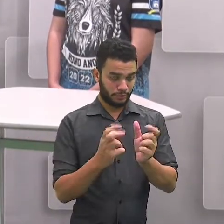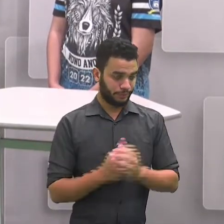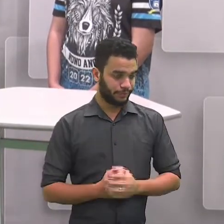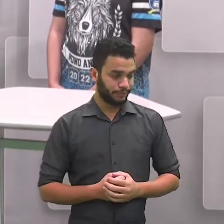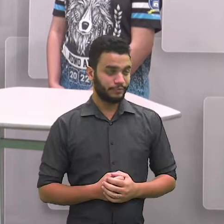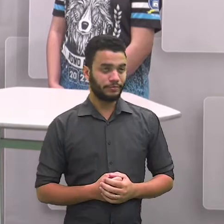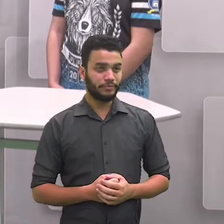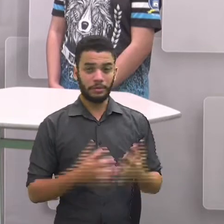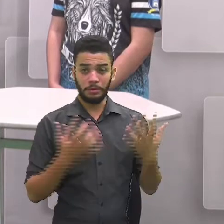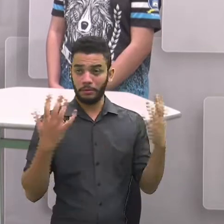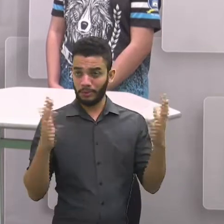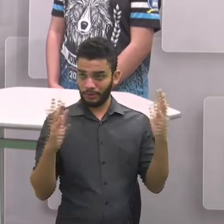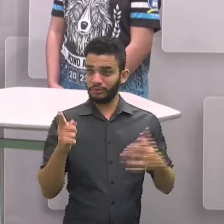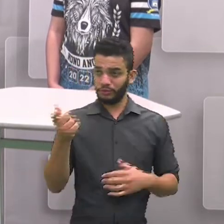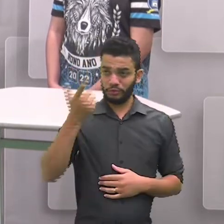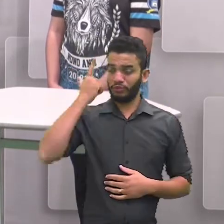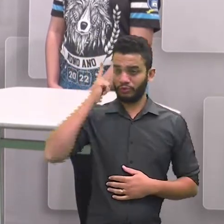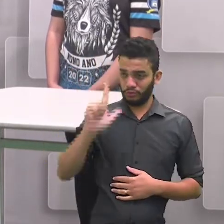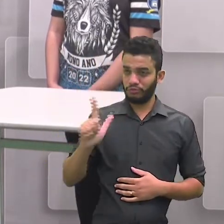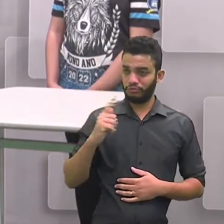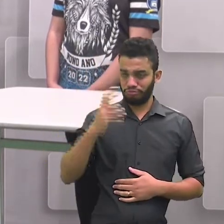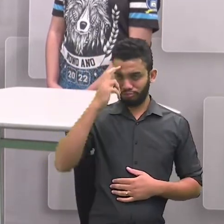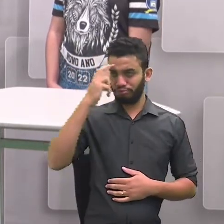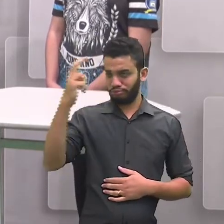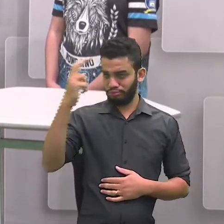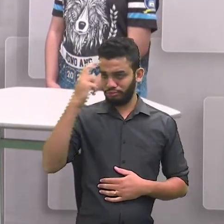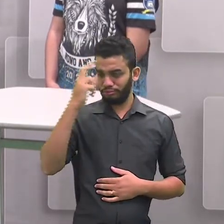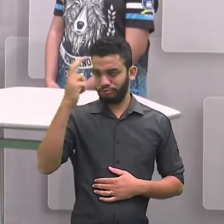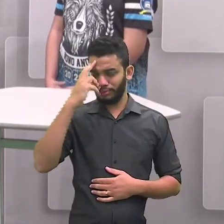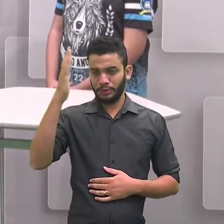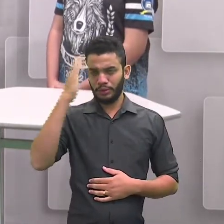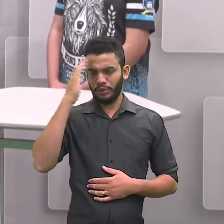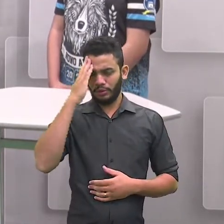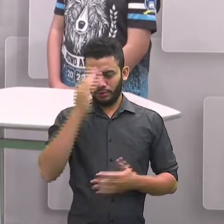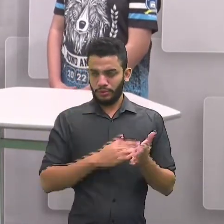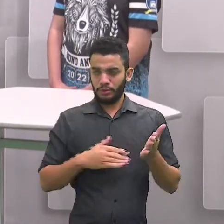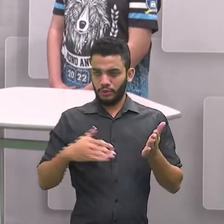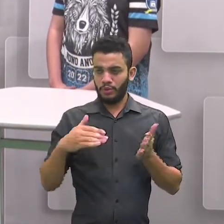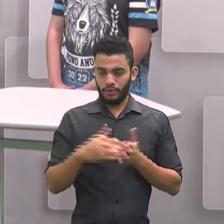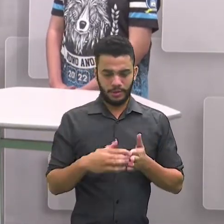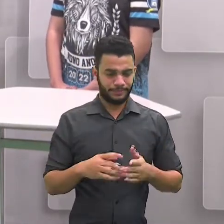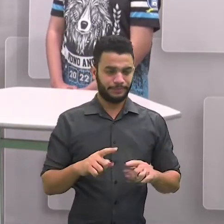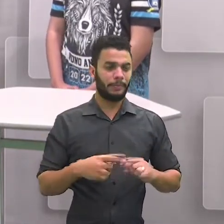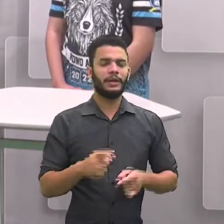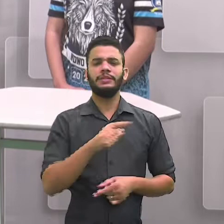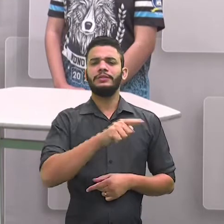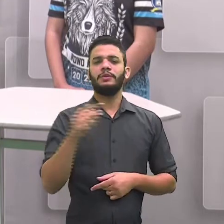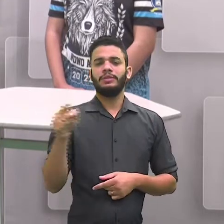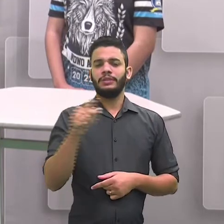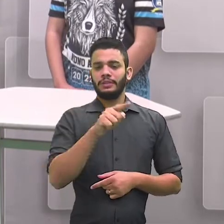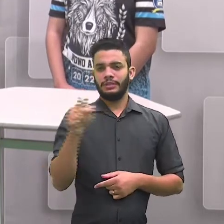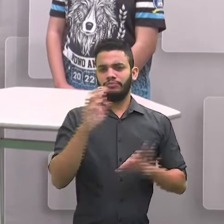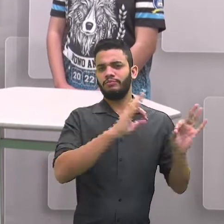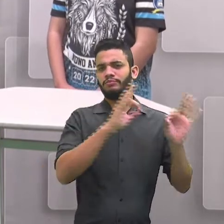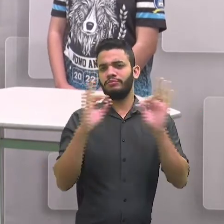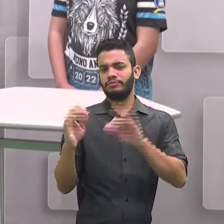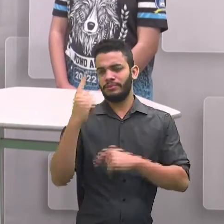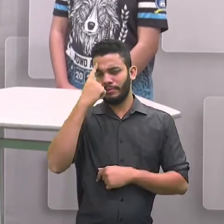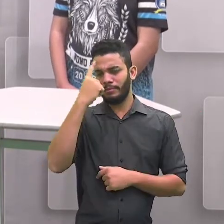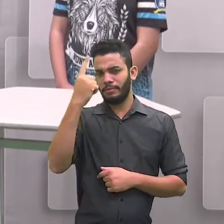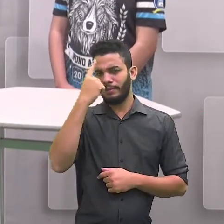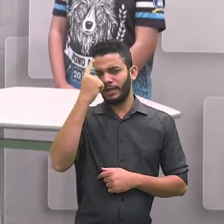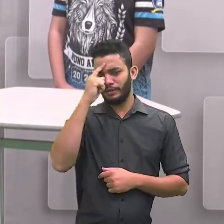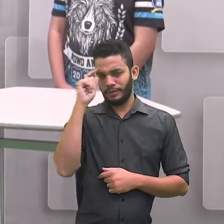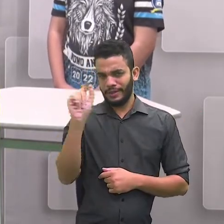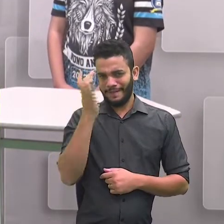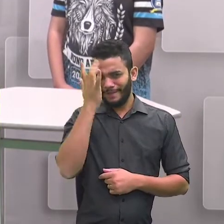Muito bom, meninas. Vocês estão indo muito bem até agora. Mas e aí, pessoal de casa? Por enquanto, tá